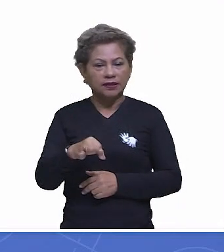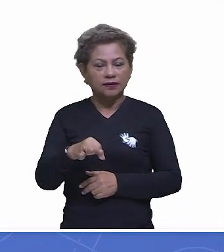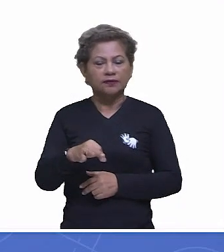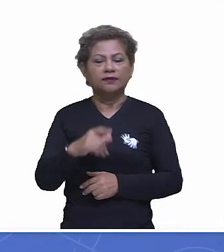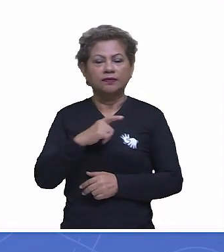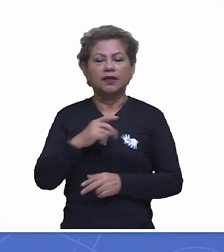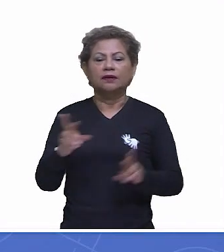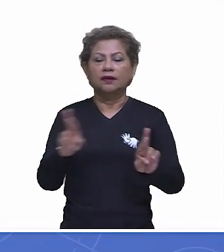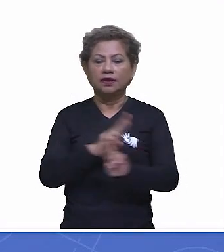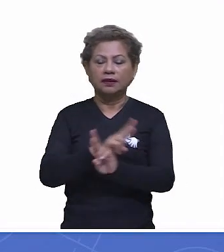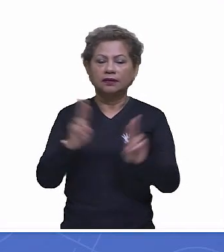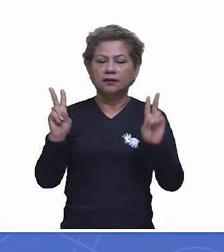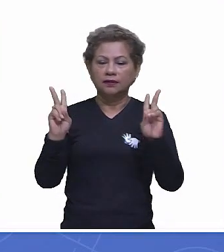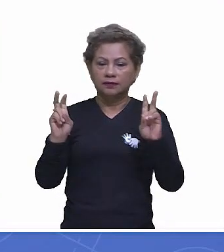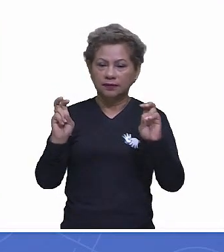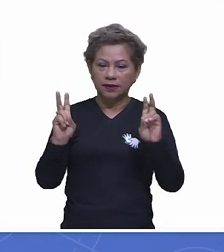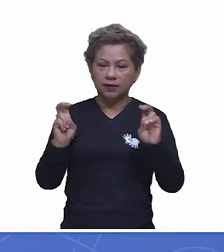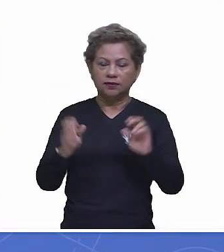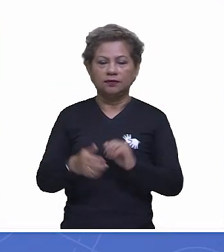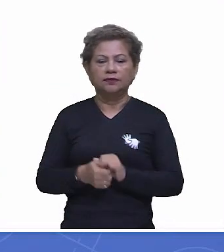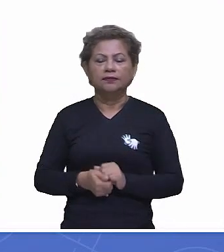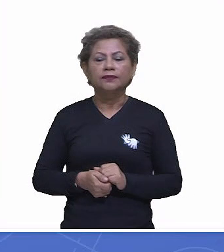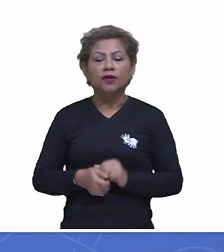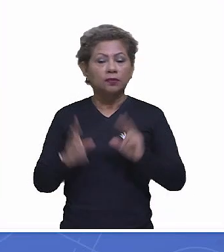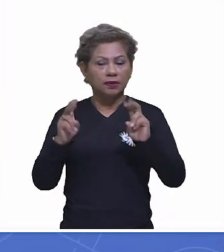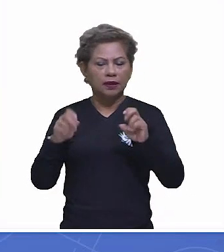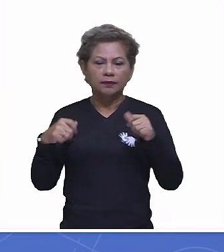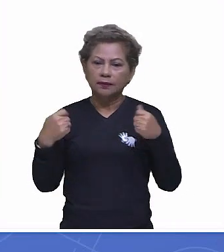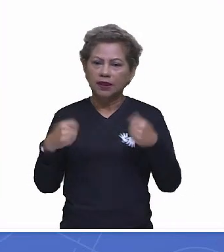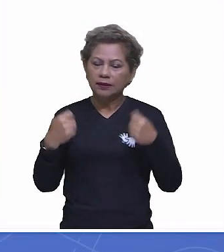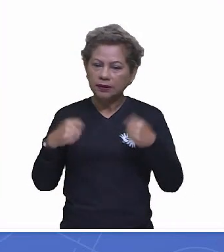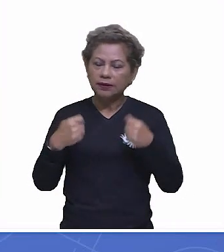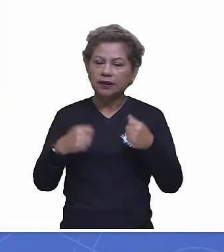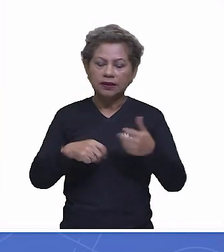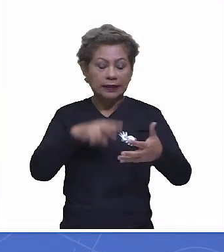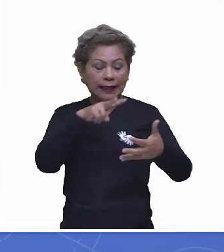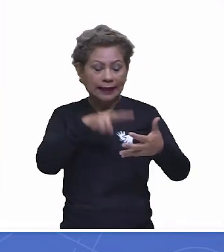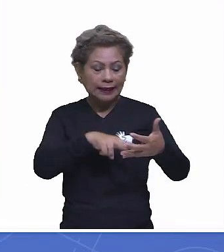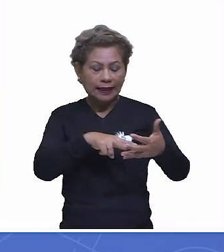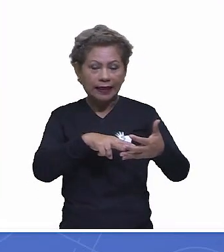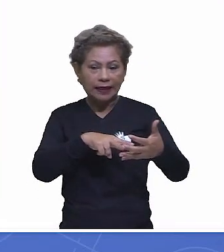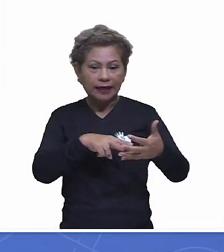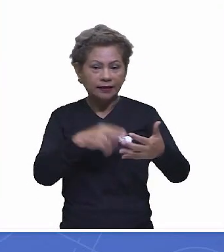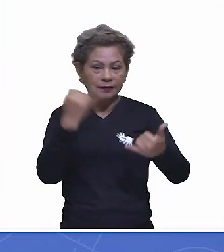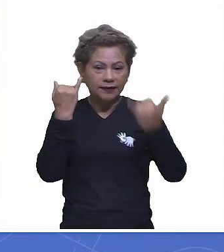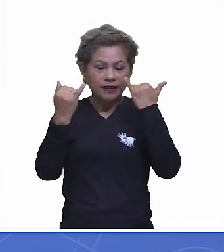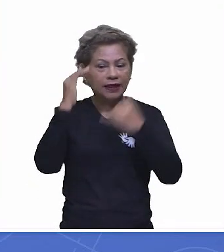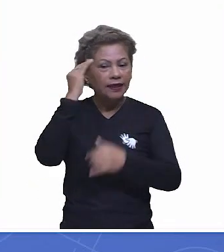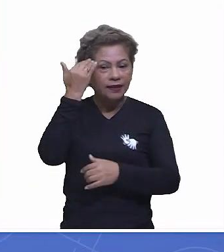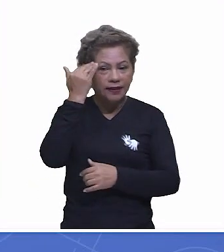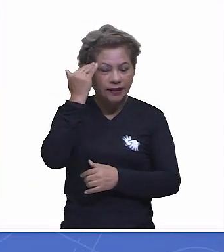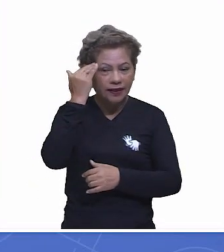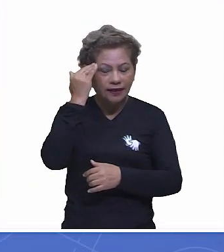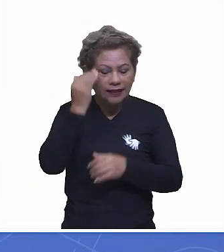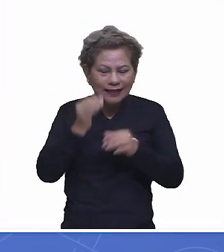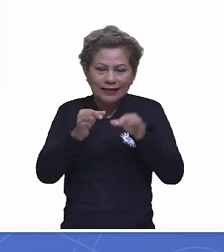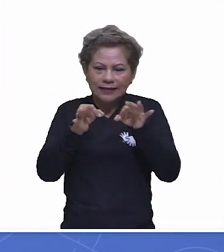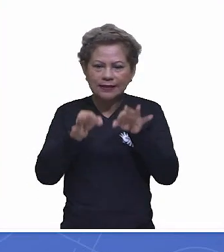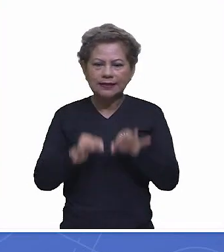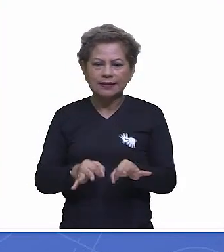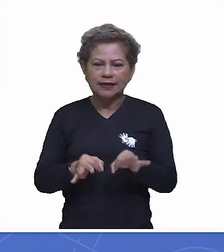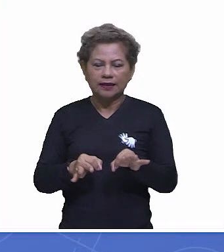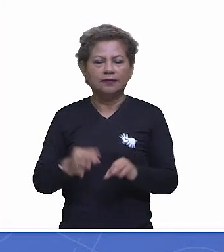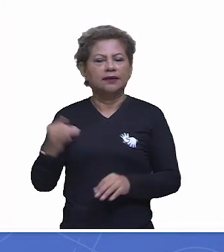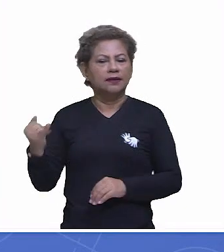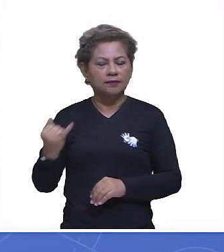texto. O texto precisa ser lido em um curto espaço de tempo. Daí a necessidade e a importância das estratégias